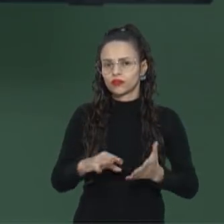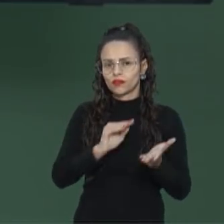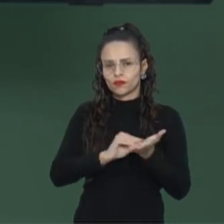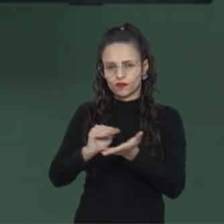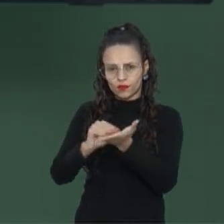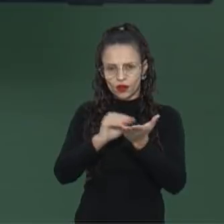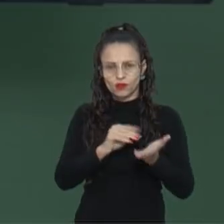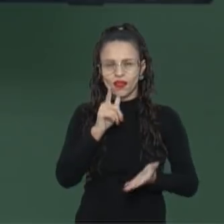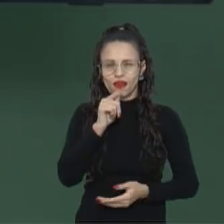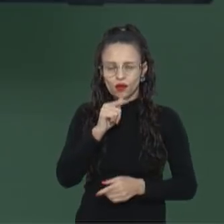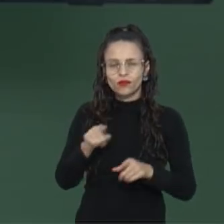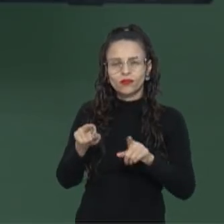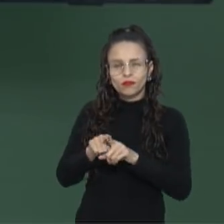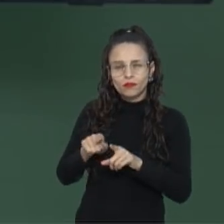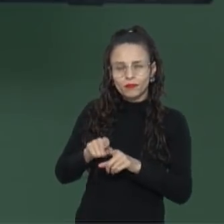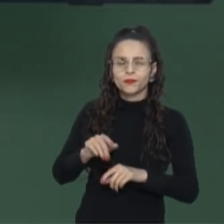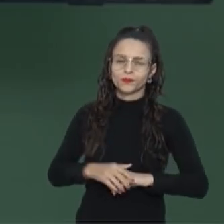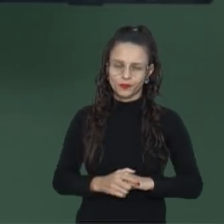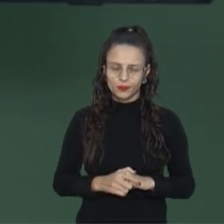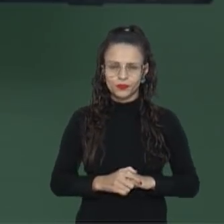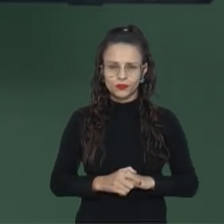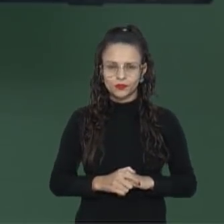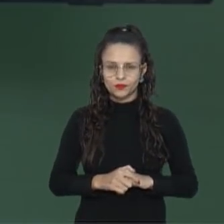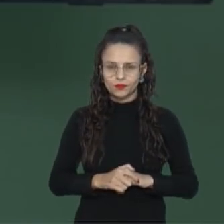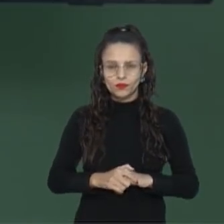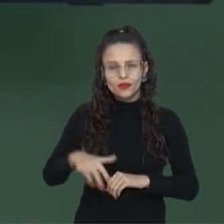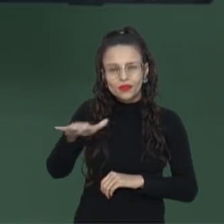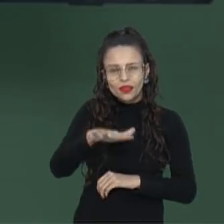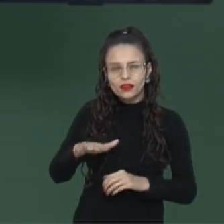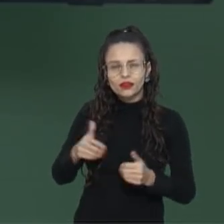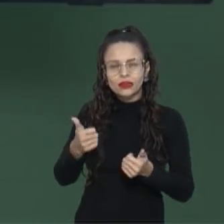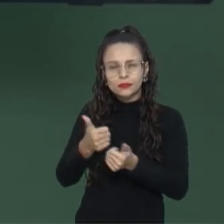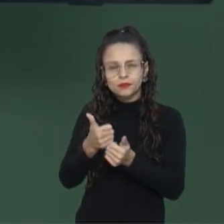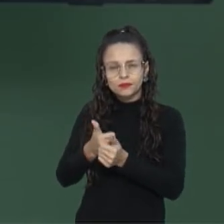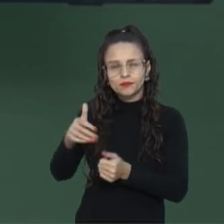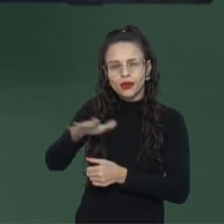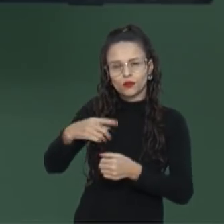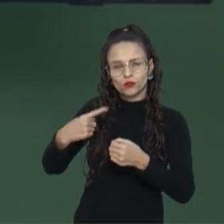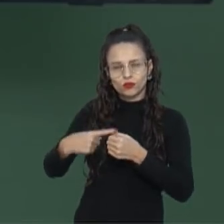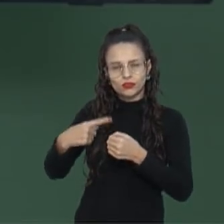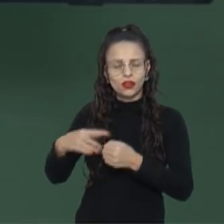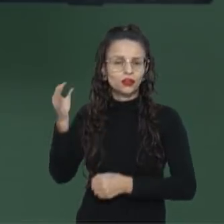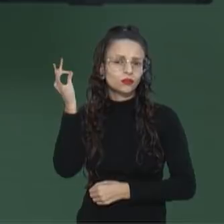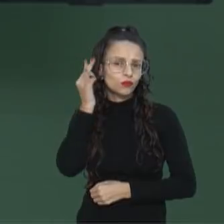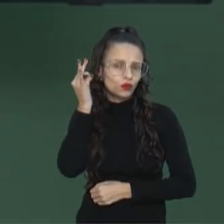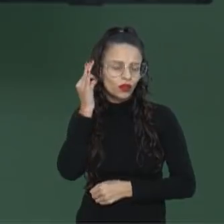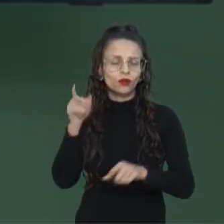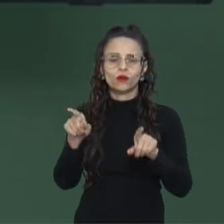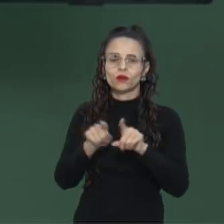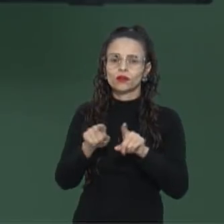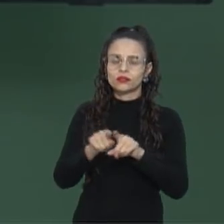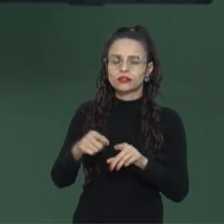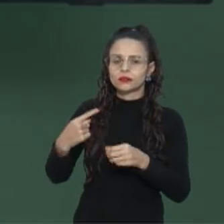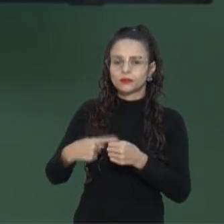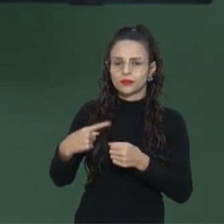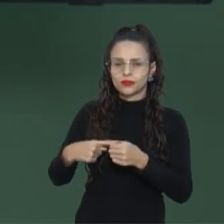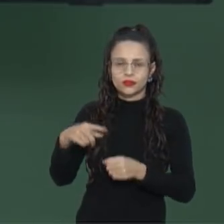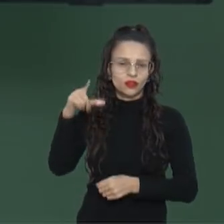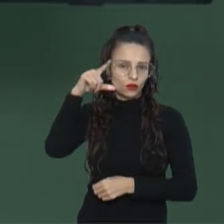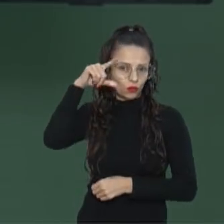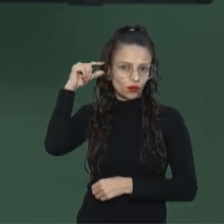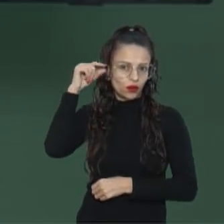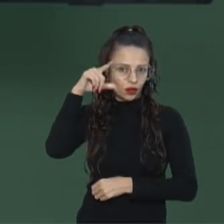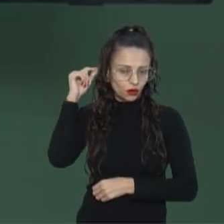a região de Ponta Grossa, e começo do Terceiro Planalto, região de Guarapuava. São três lugares que tem que chover frequentemente, porque é onde começam